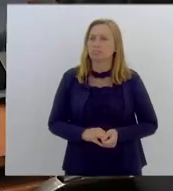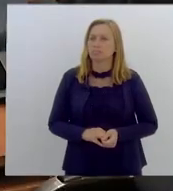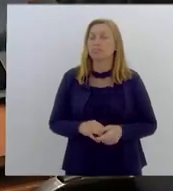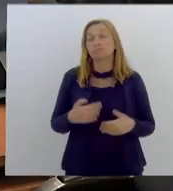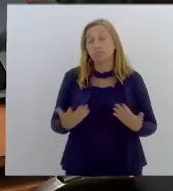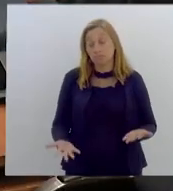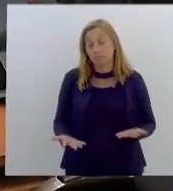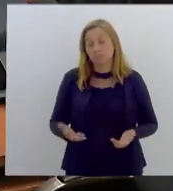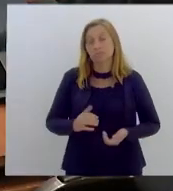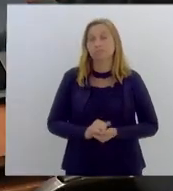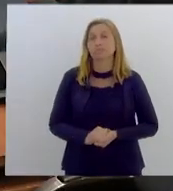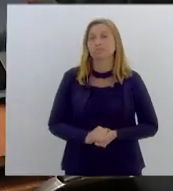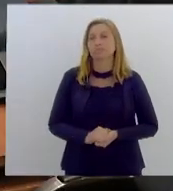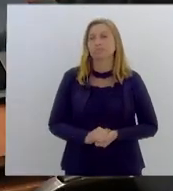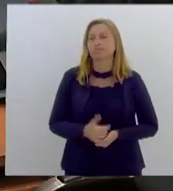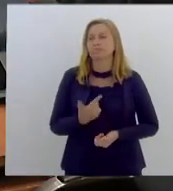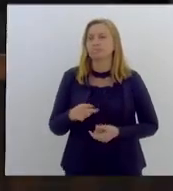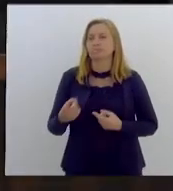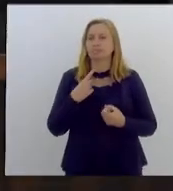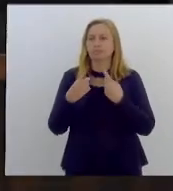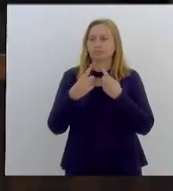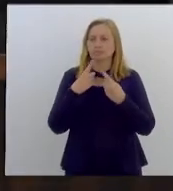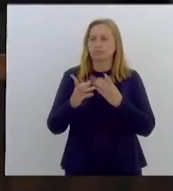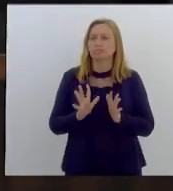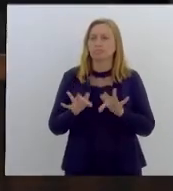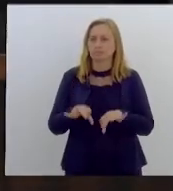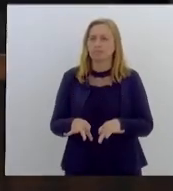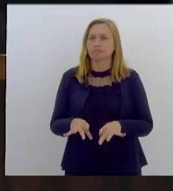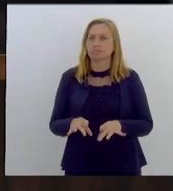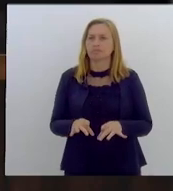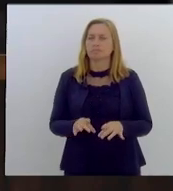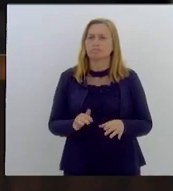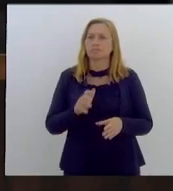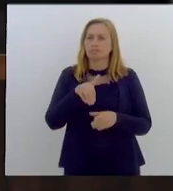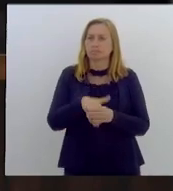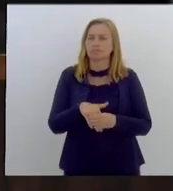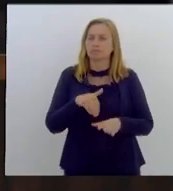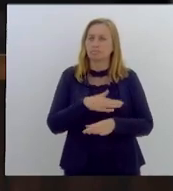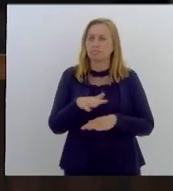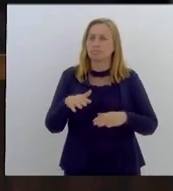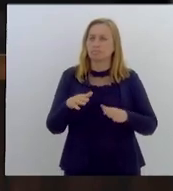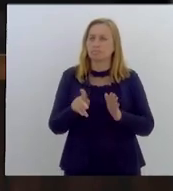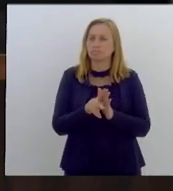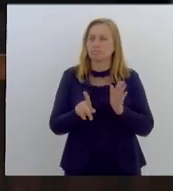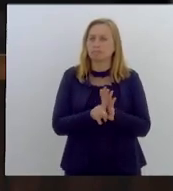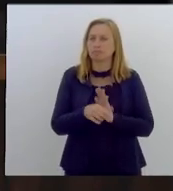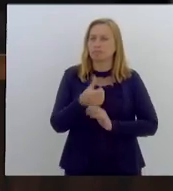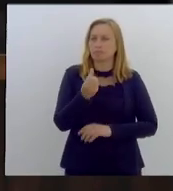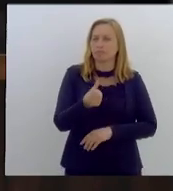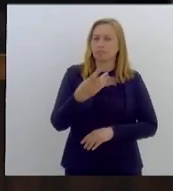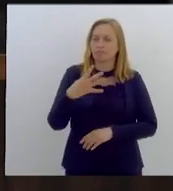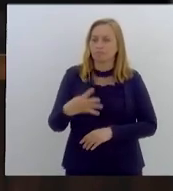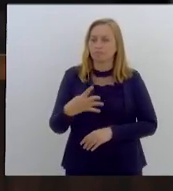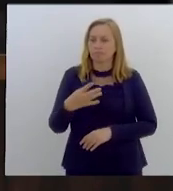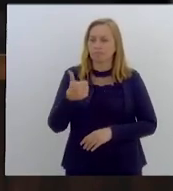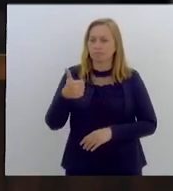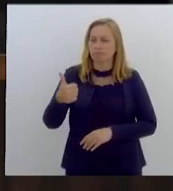Então vamos a. Não havendo quem queira discutir, encerrada a discussão. Em votação, projeto de lei